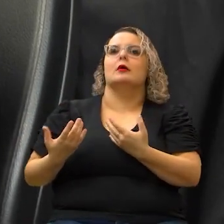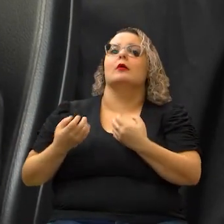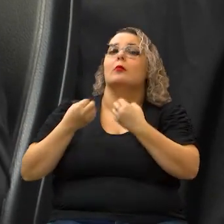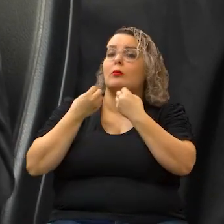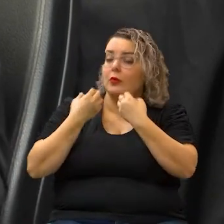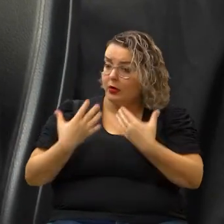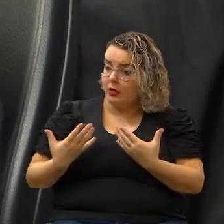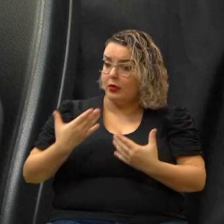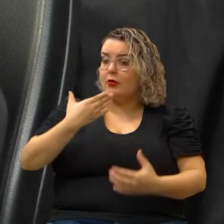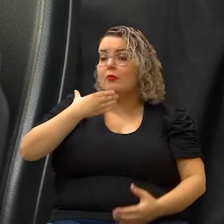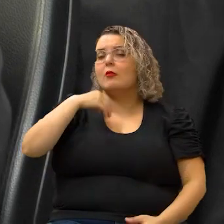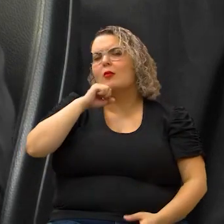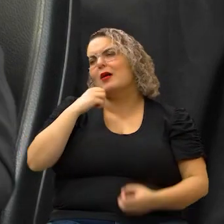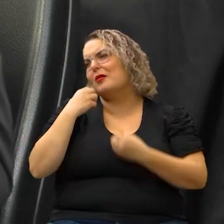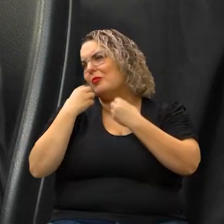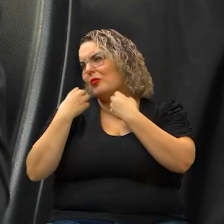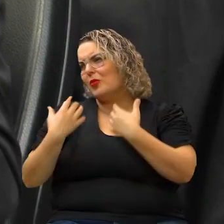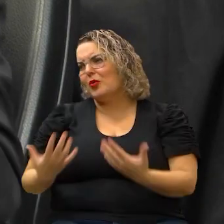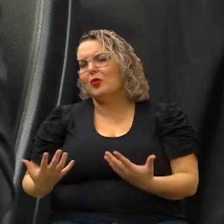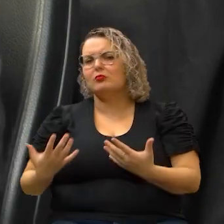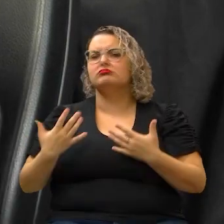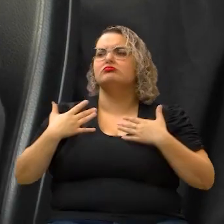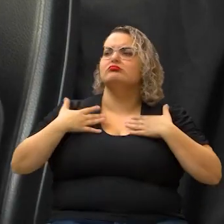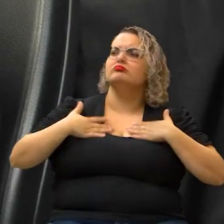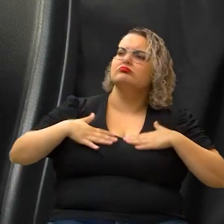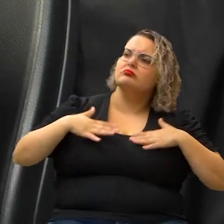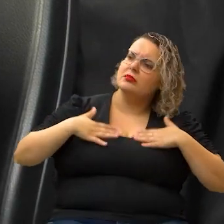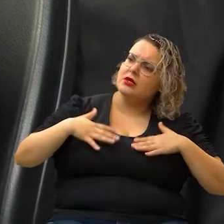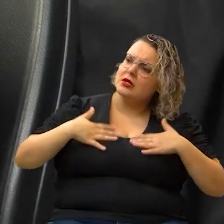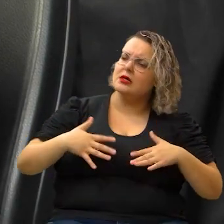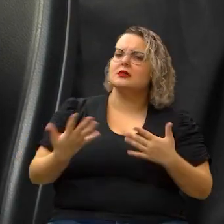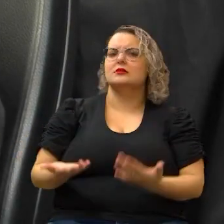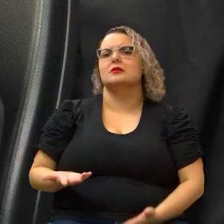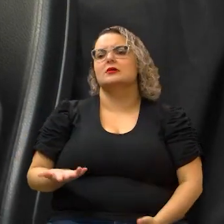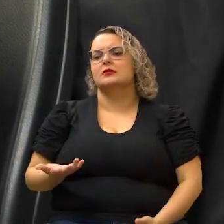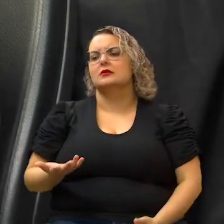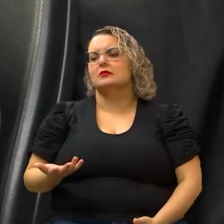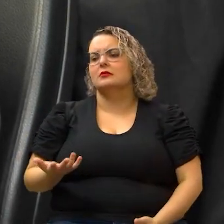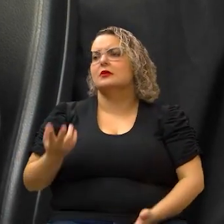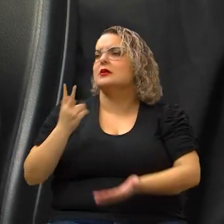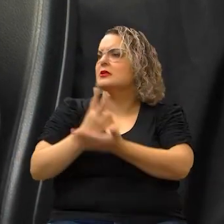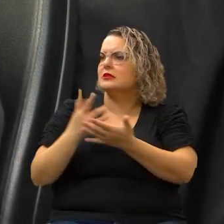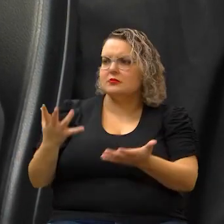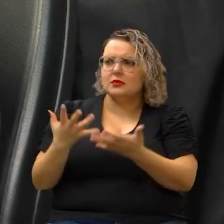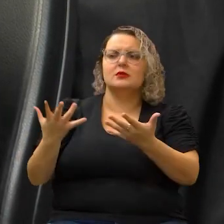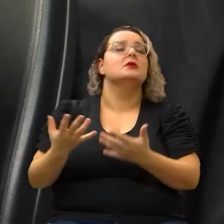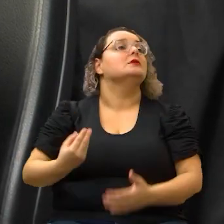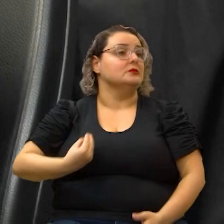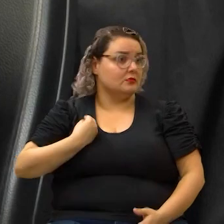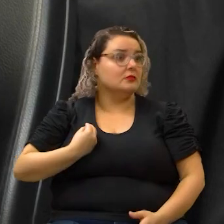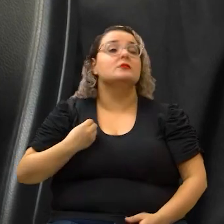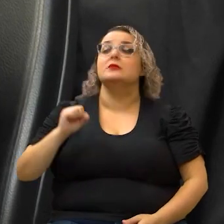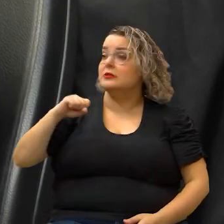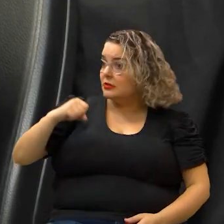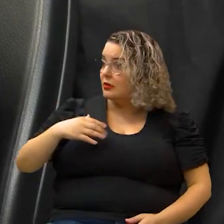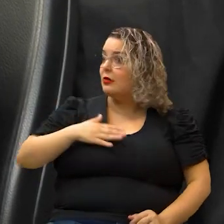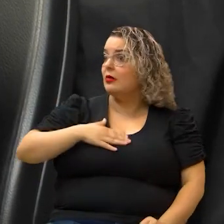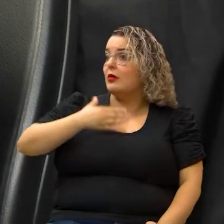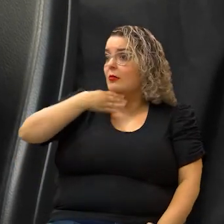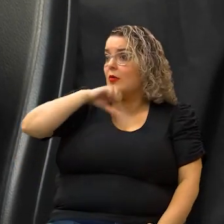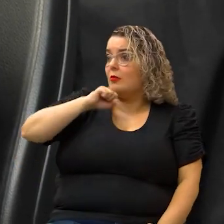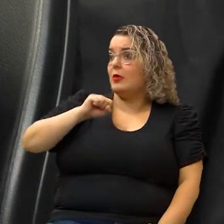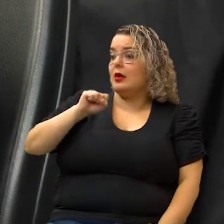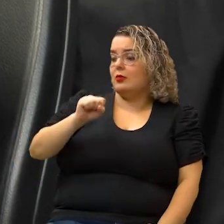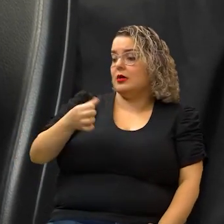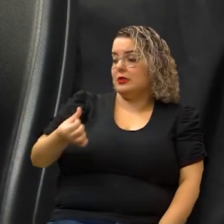grande. Meu pai é muito generoso, muito paciencioso e sempre incentivando os filhos. São vivos. Meu pai tem 86 anos, minha mãe